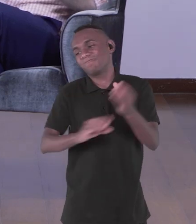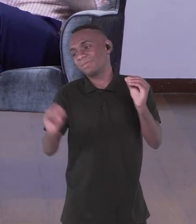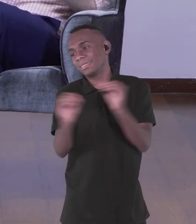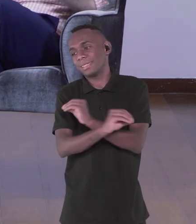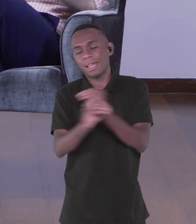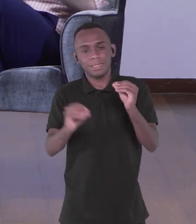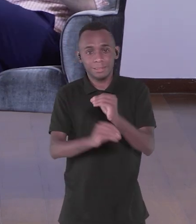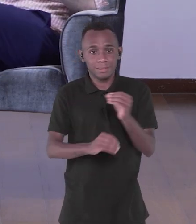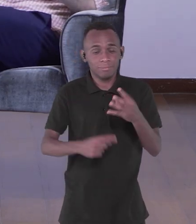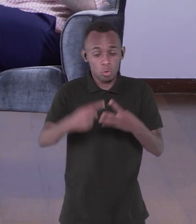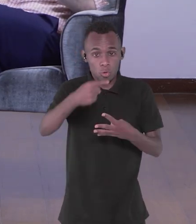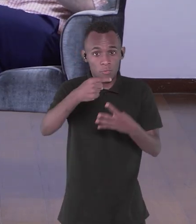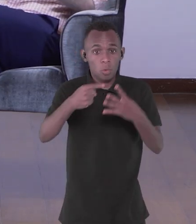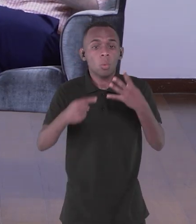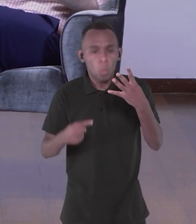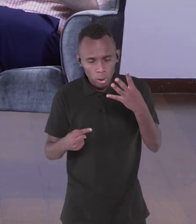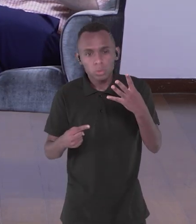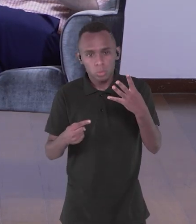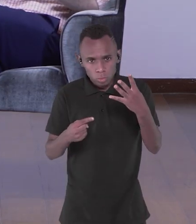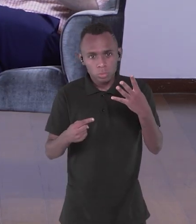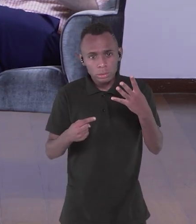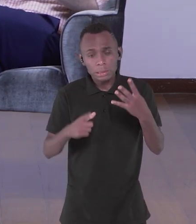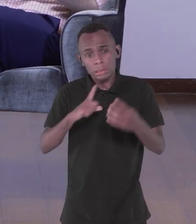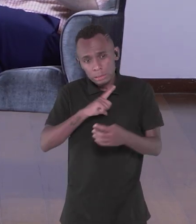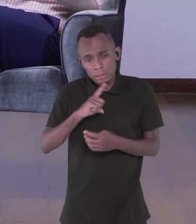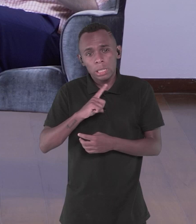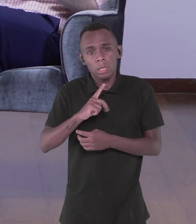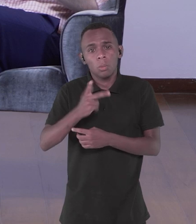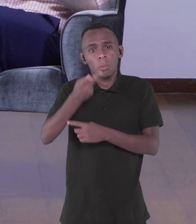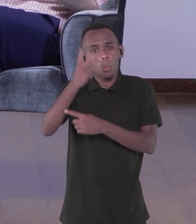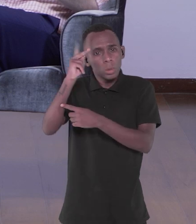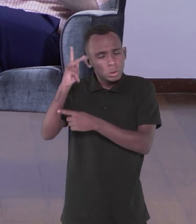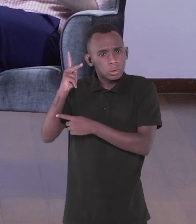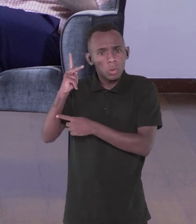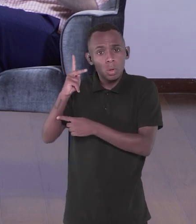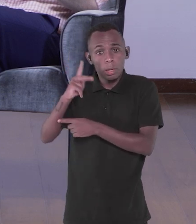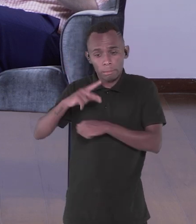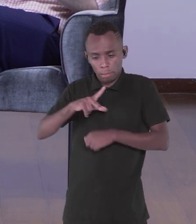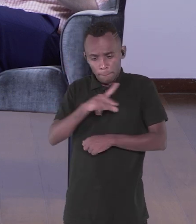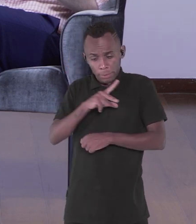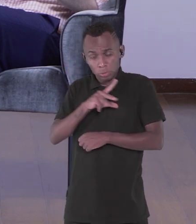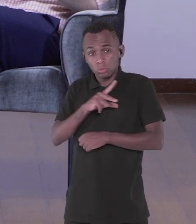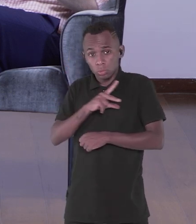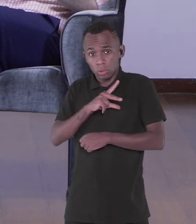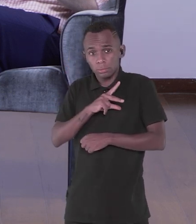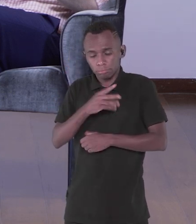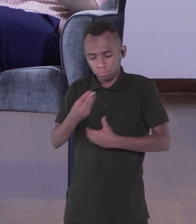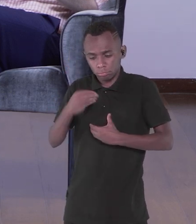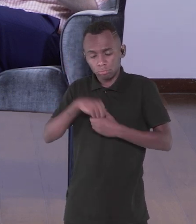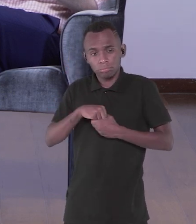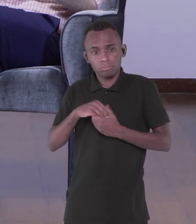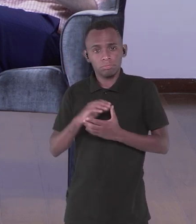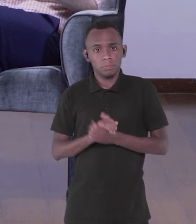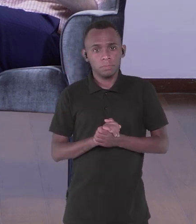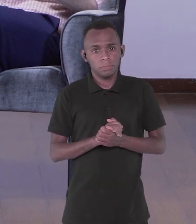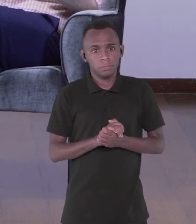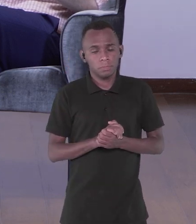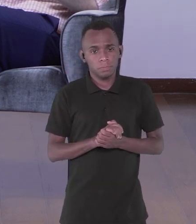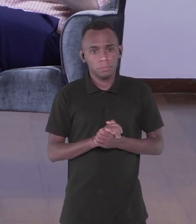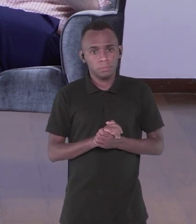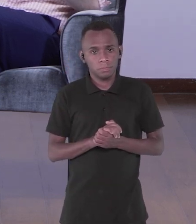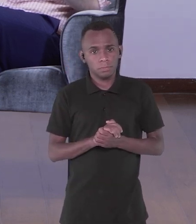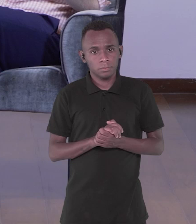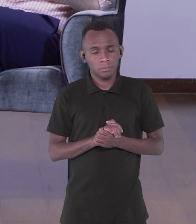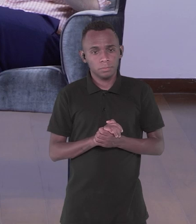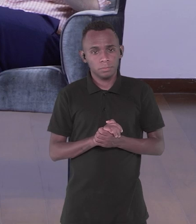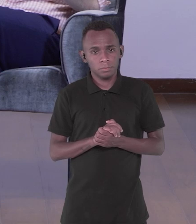Propina e Futebol. A capa tem o texto em branco e, ao fundo, a imagem da rede do gol. Acho que vai cair. Vai, deixa que eu seguro.